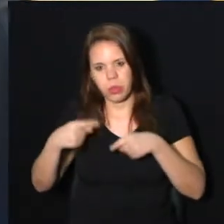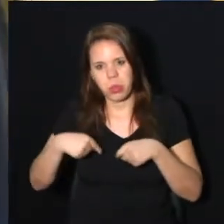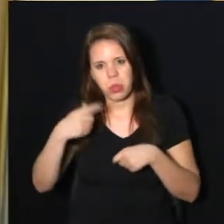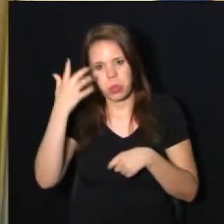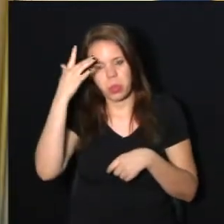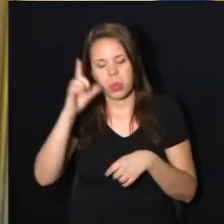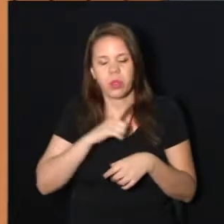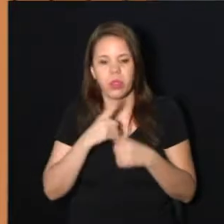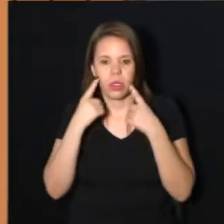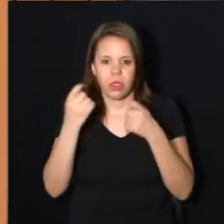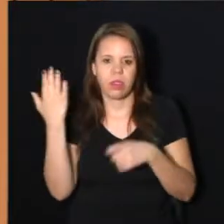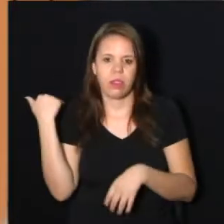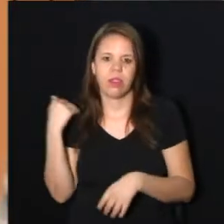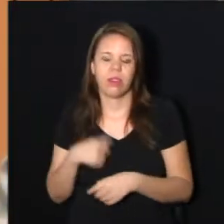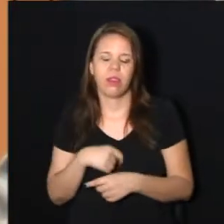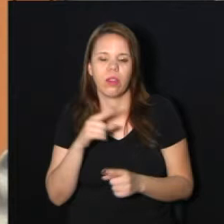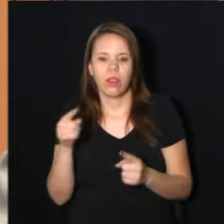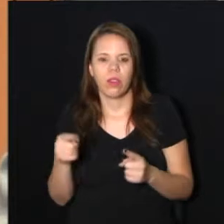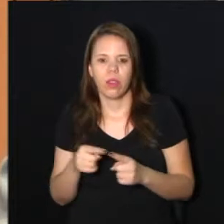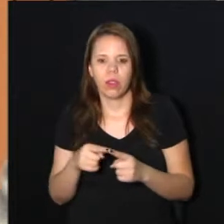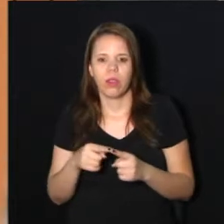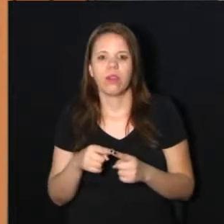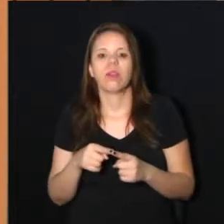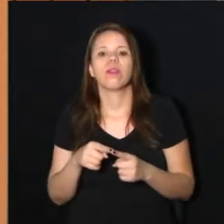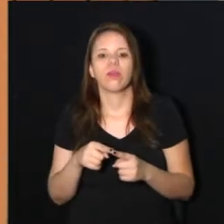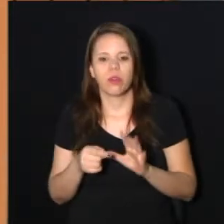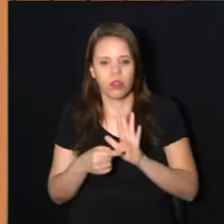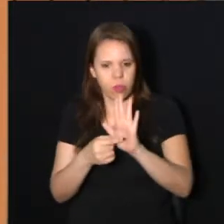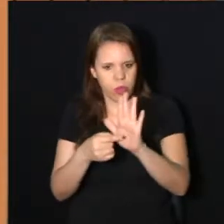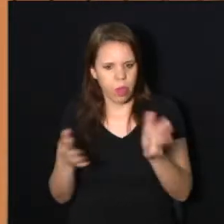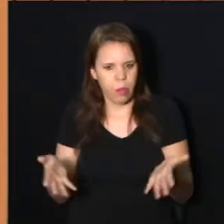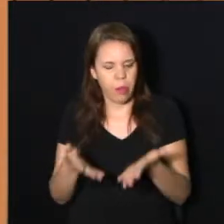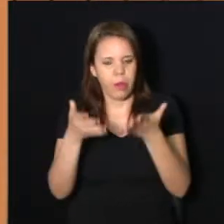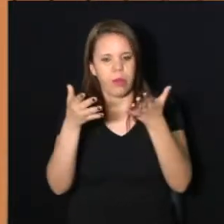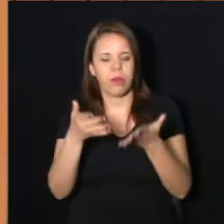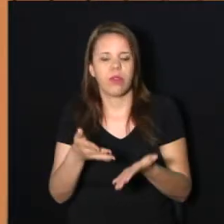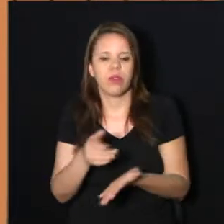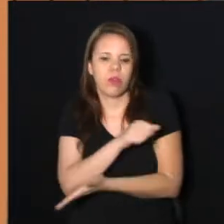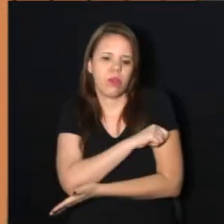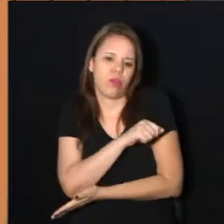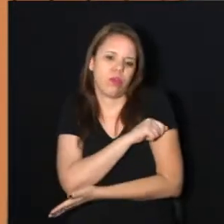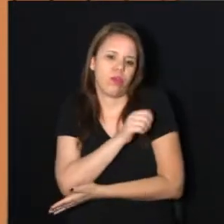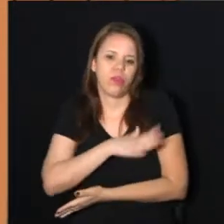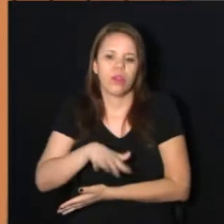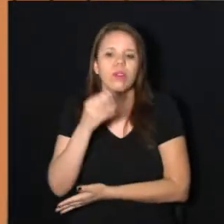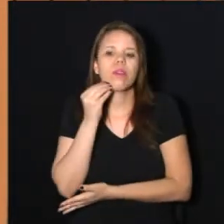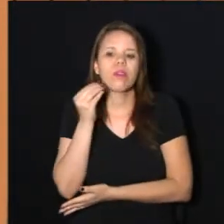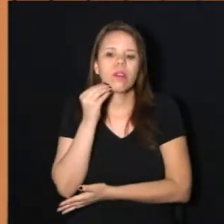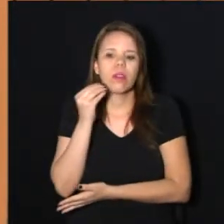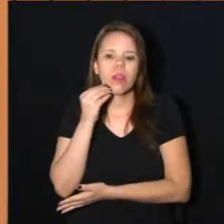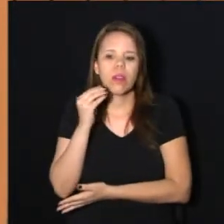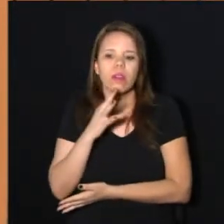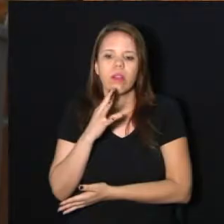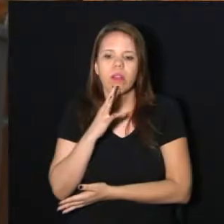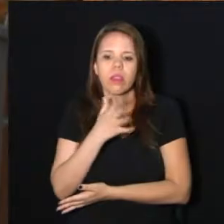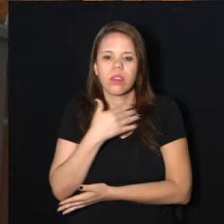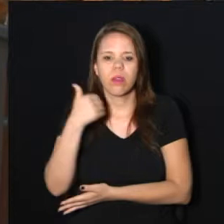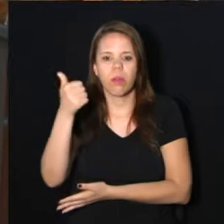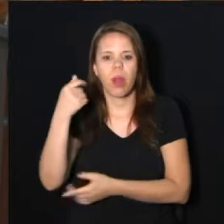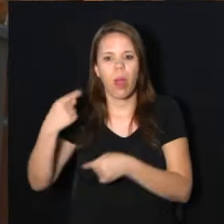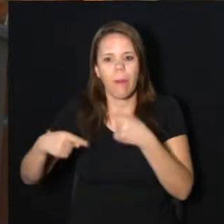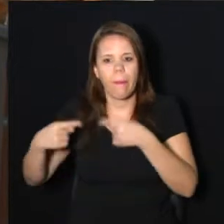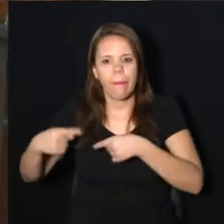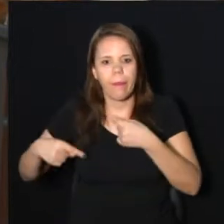nenhum interesse antes. O objetivo das atividades é proporcionar aos estudantes a oportunidade de conhecer melhor a